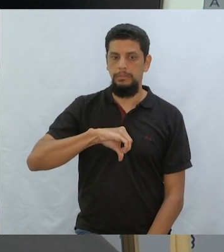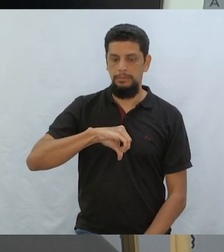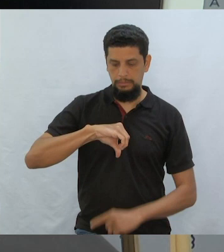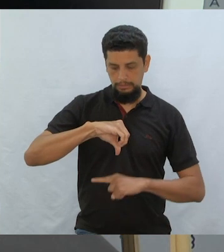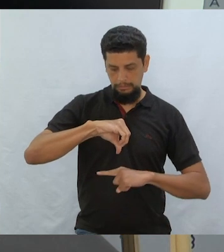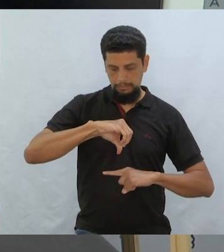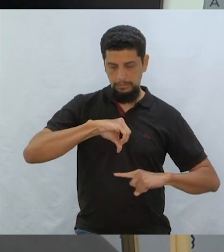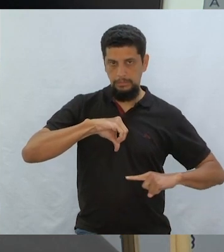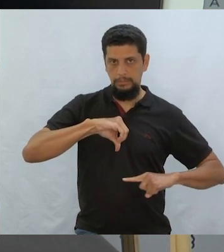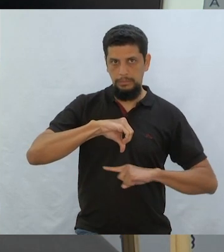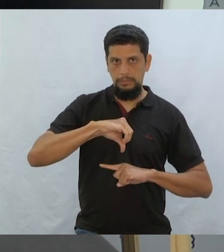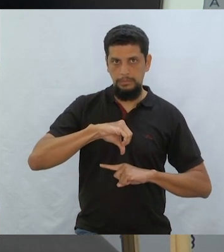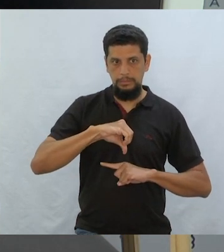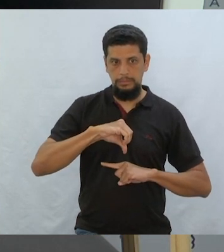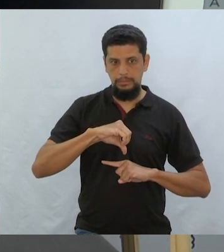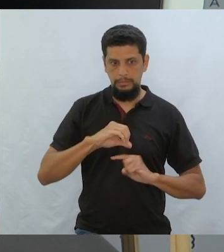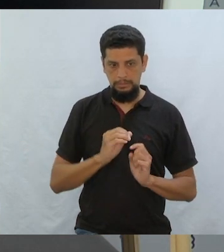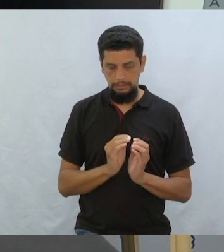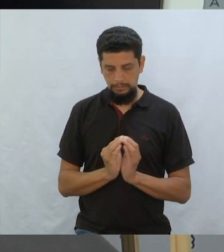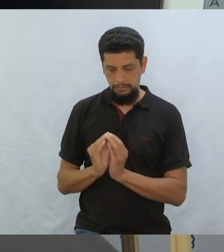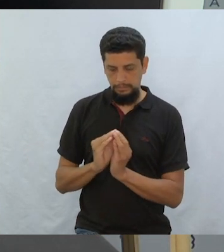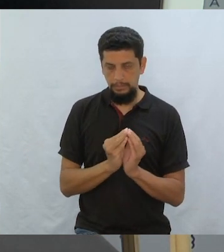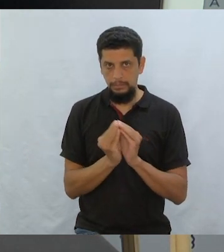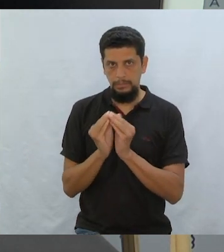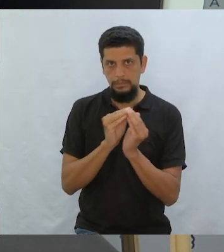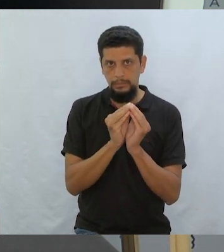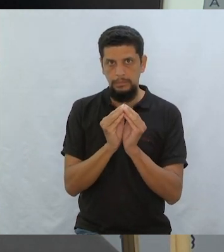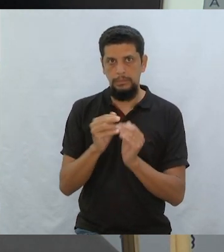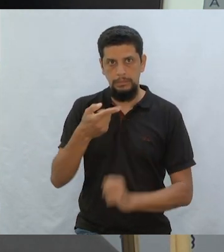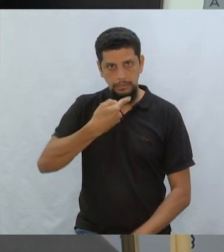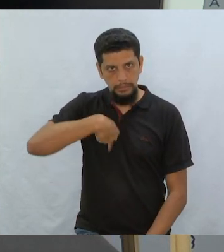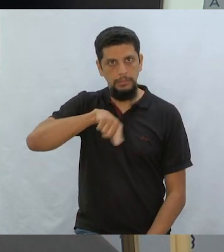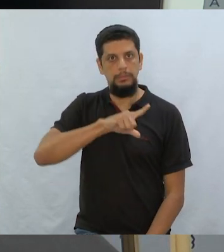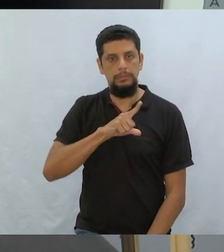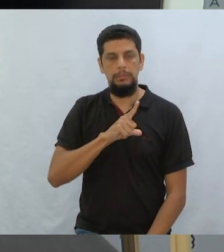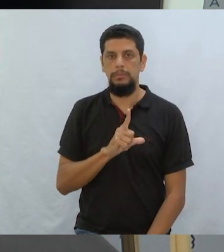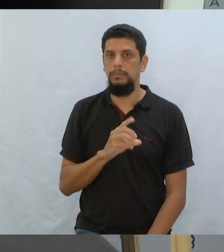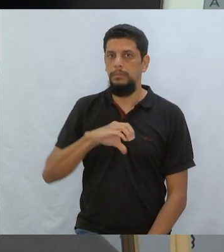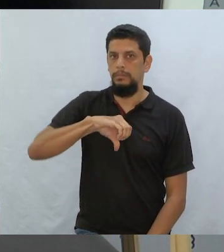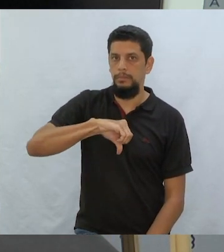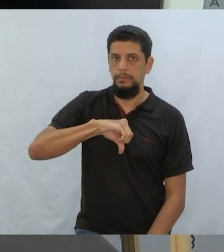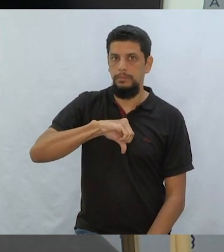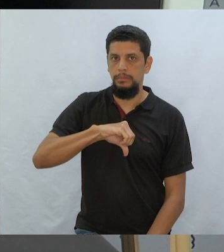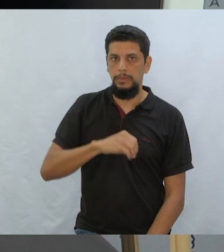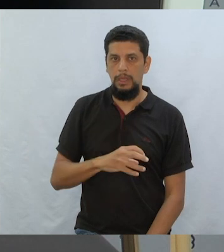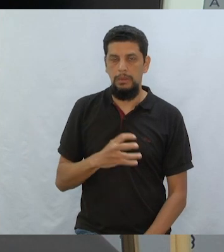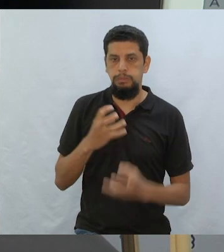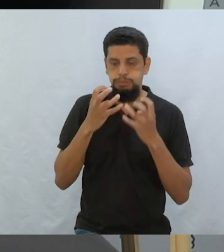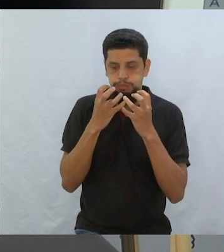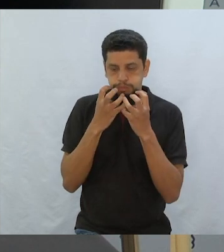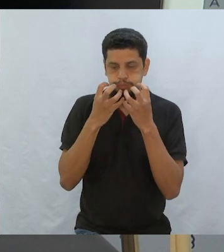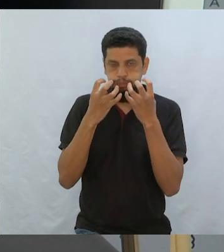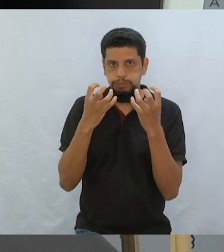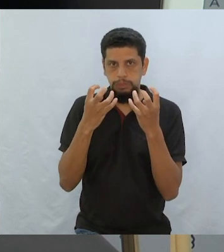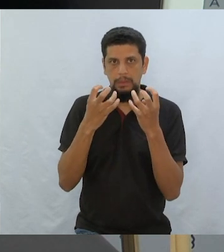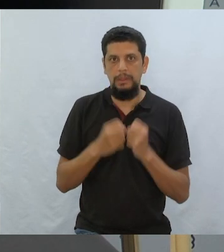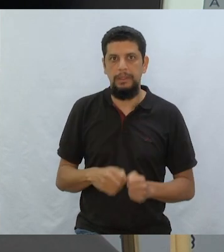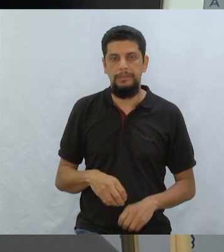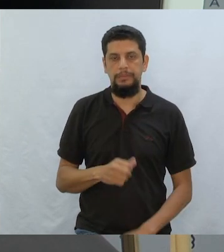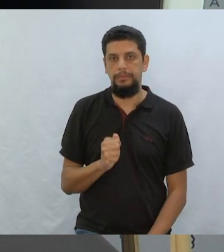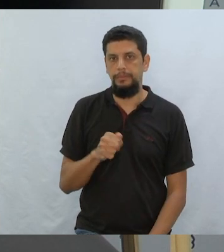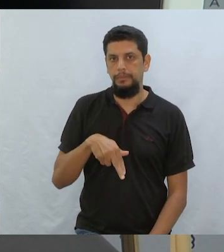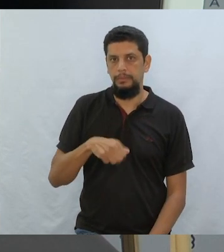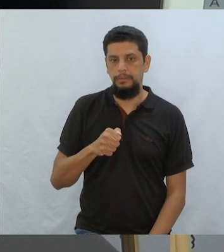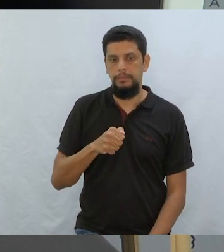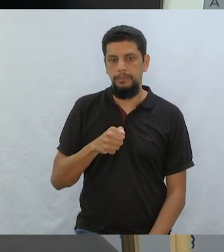1, 2, 3, 4, 5, 6, 7, 8, 9. Então, nesse bolinho aqui, nós temos 9 bexigas. Então,